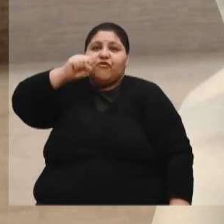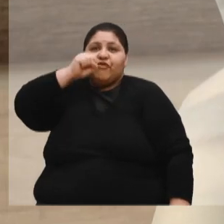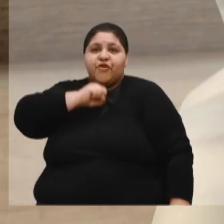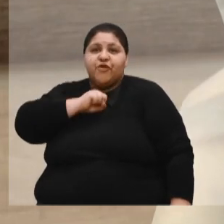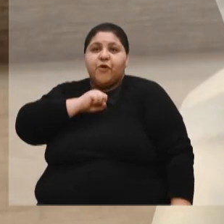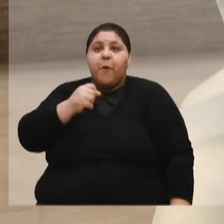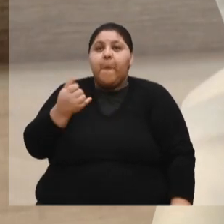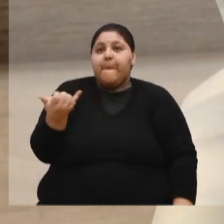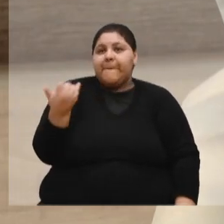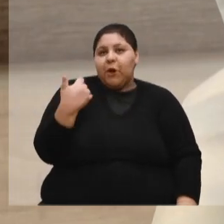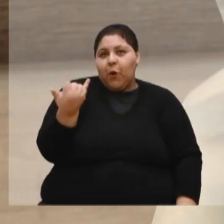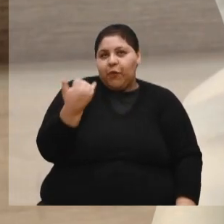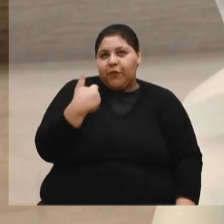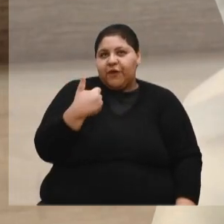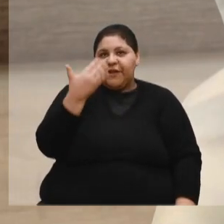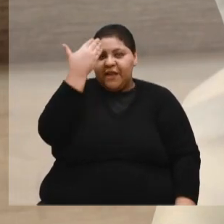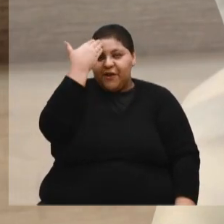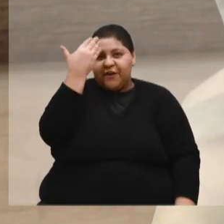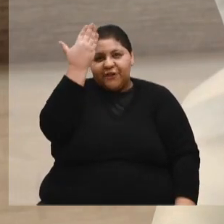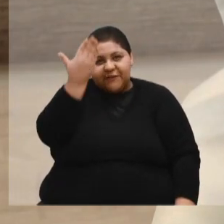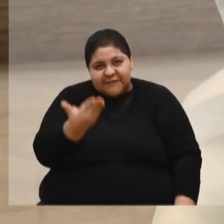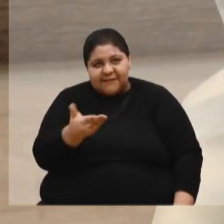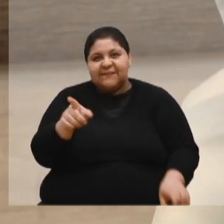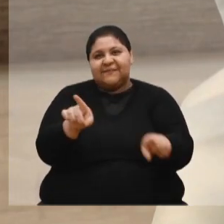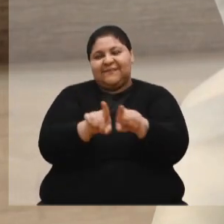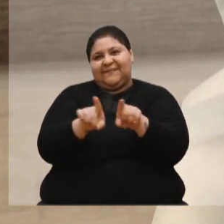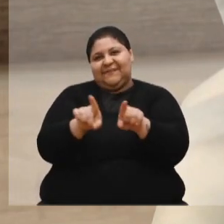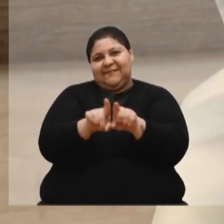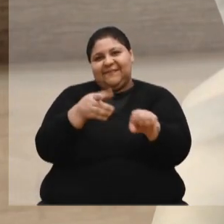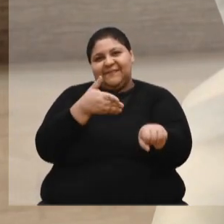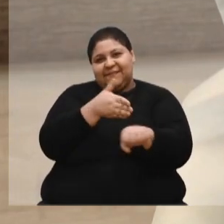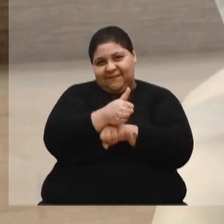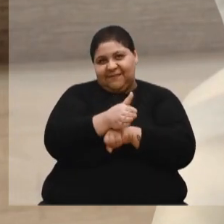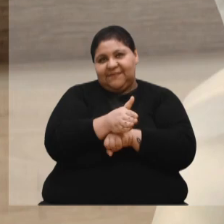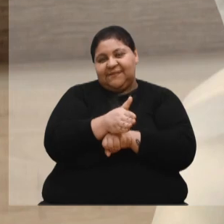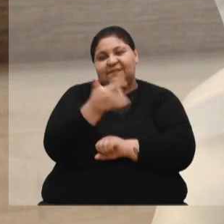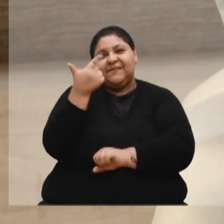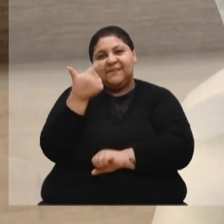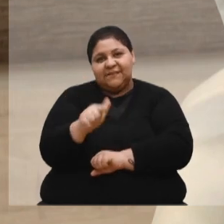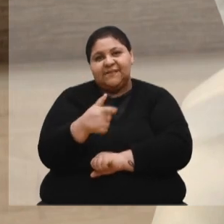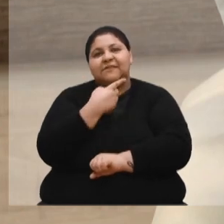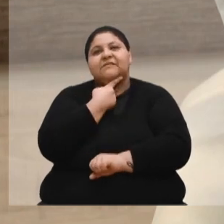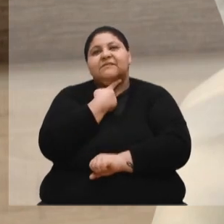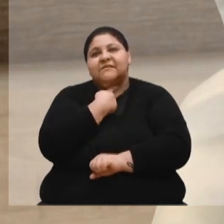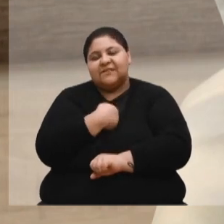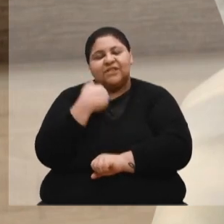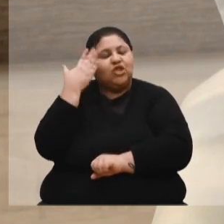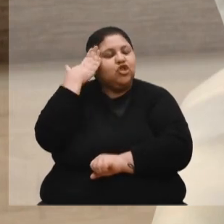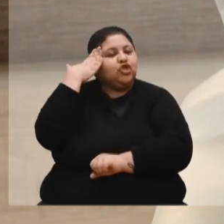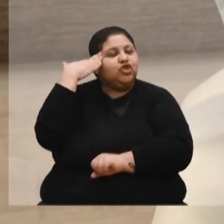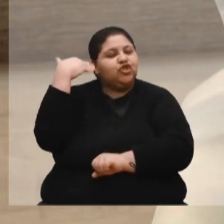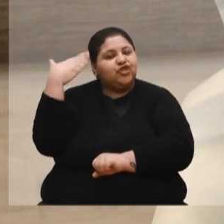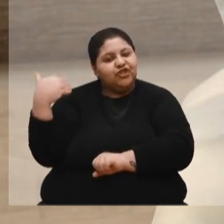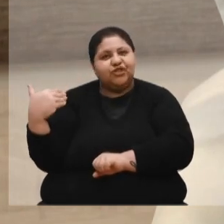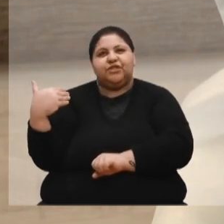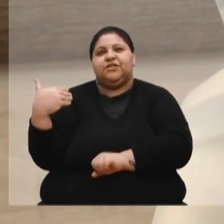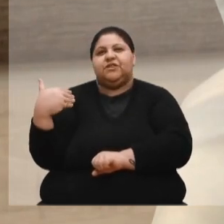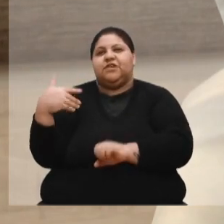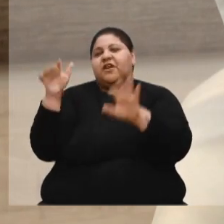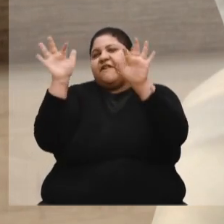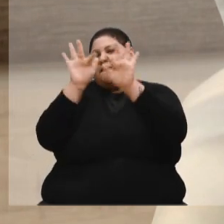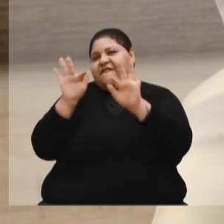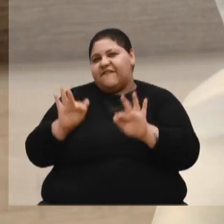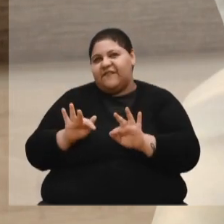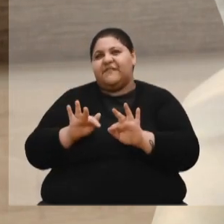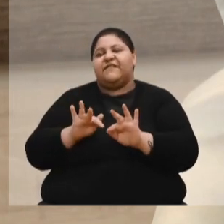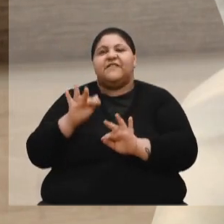me contou. Eu agradeço a você também pela presença. Novamente, desejo sucesso, a maior felicidade para o